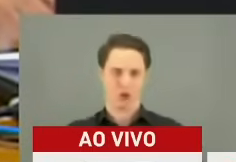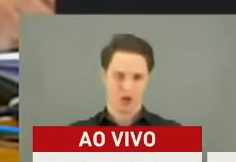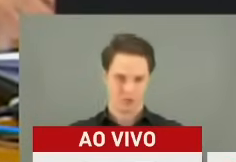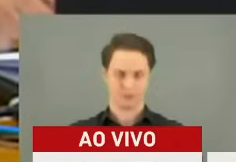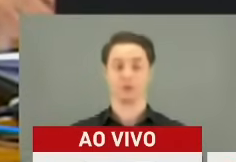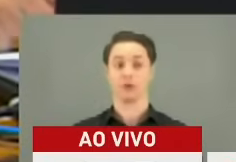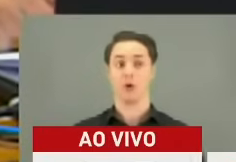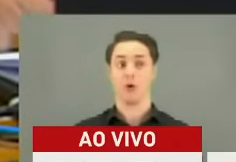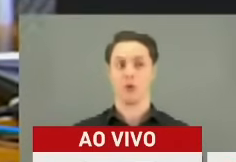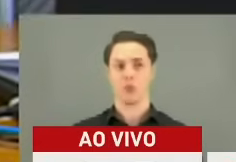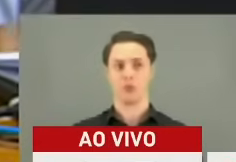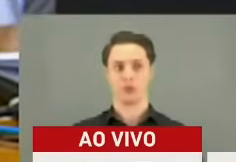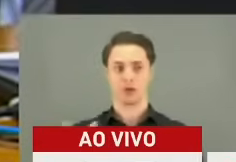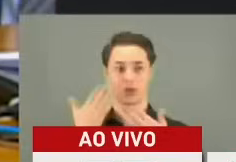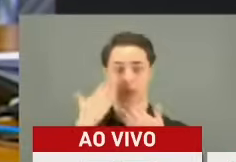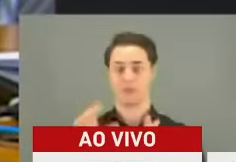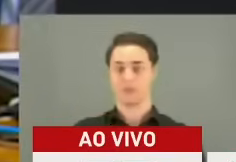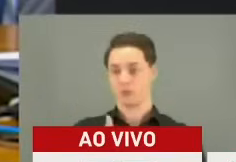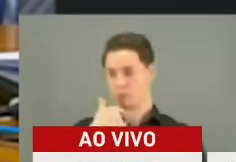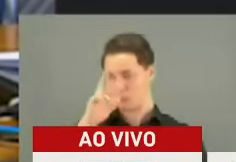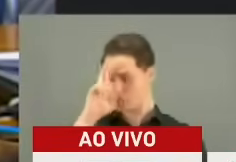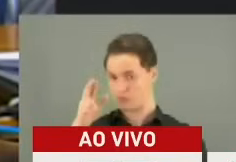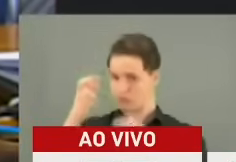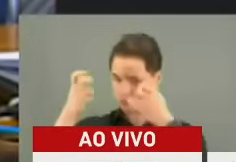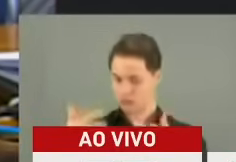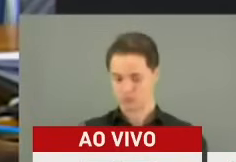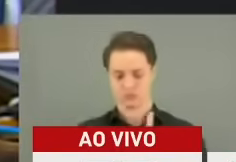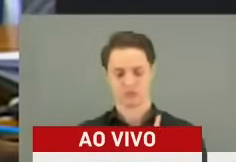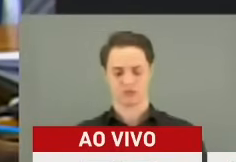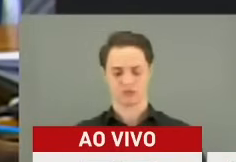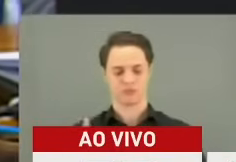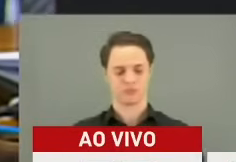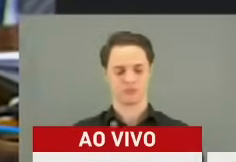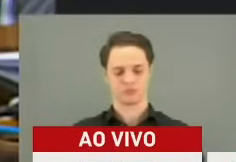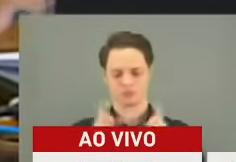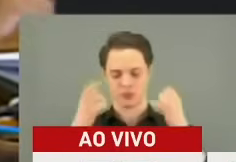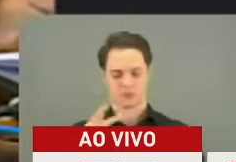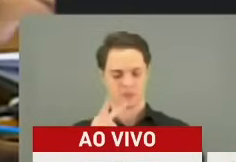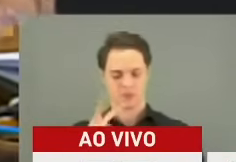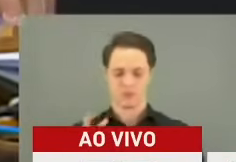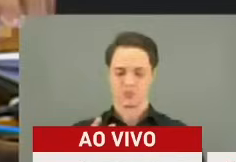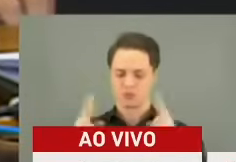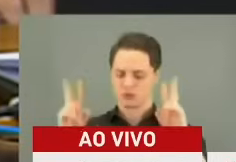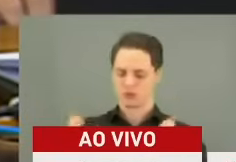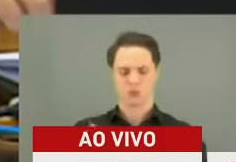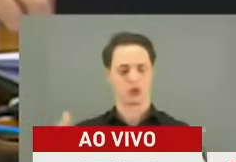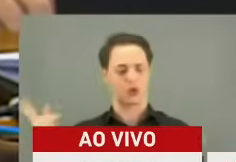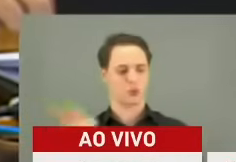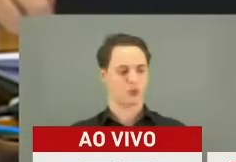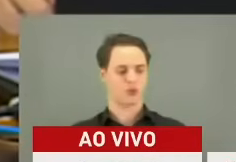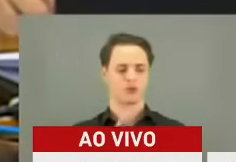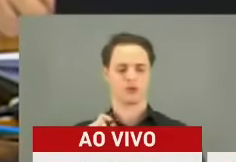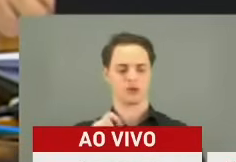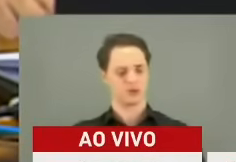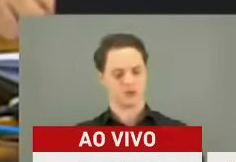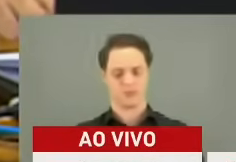gostaria de agradecer primeiro ao senhor, né, por esses esclarecimentos e abrir aqui uma brecha para poder falar de algo que aconteceu